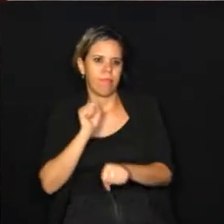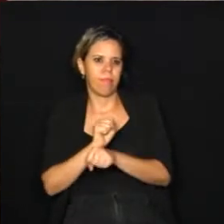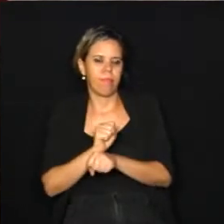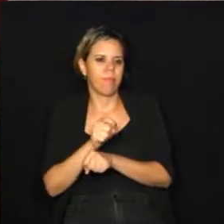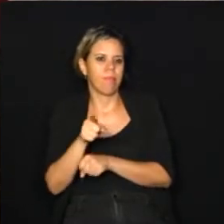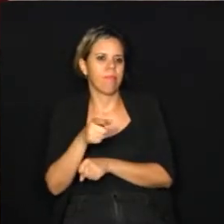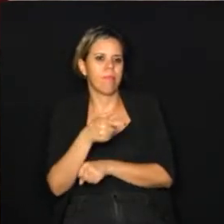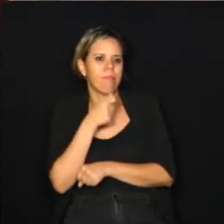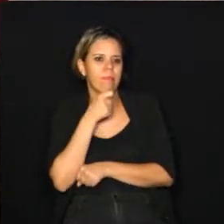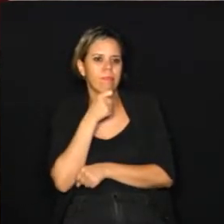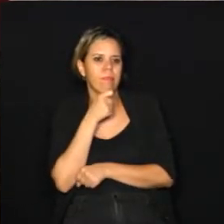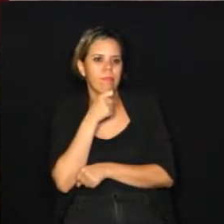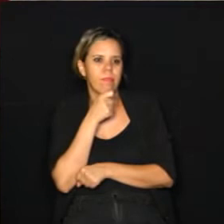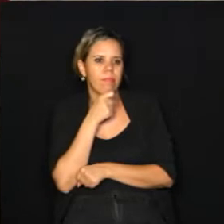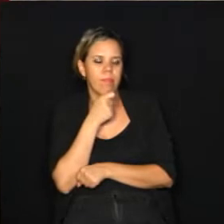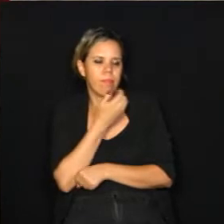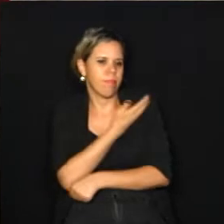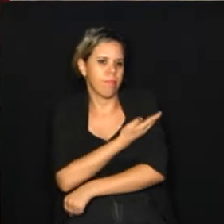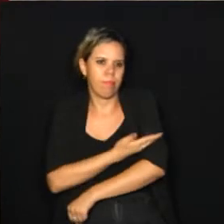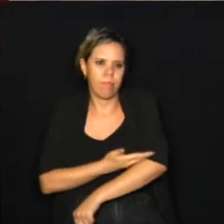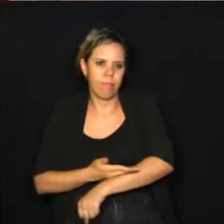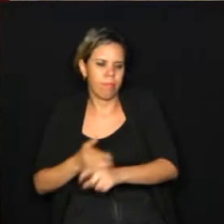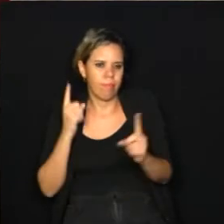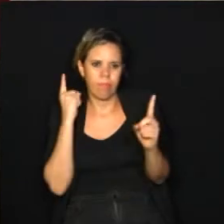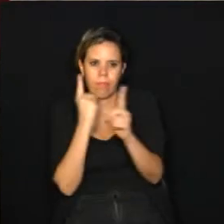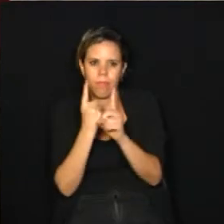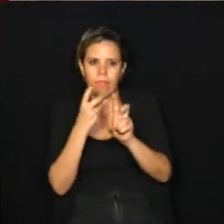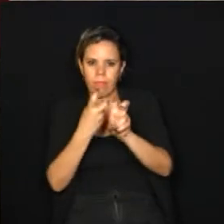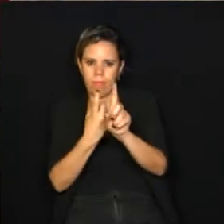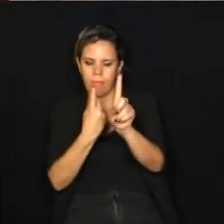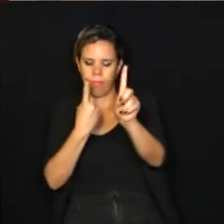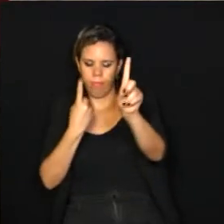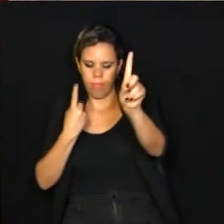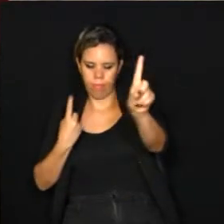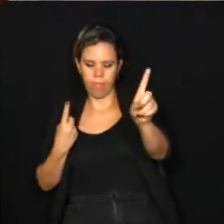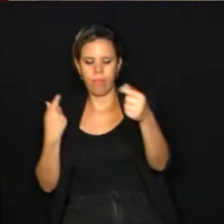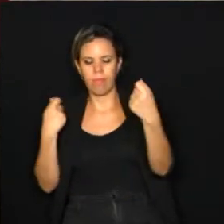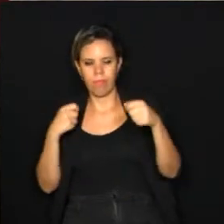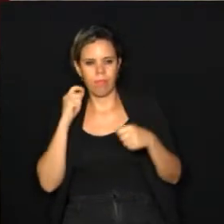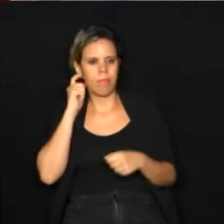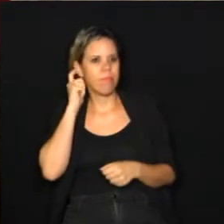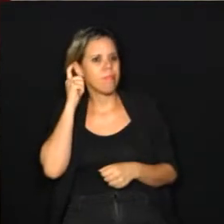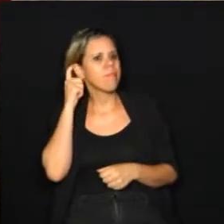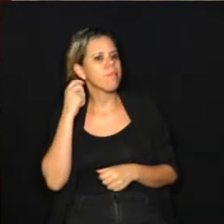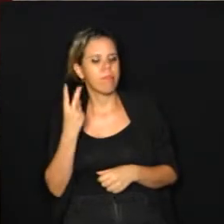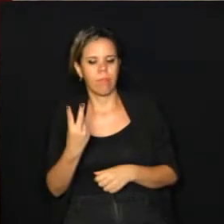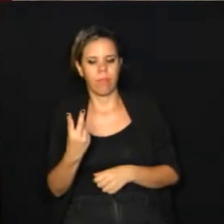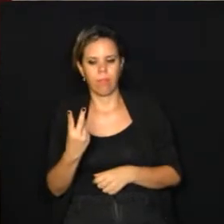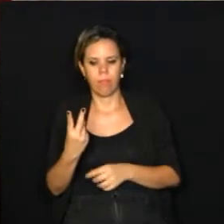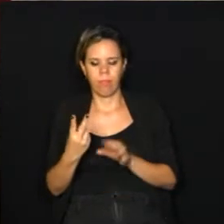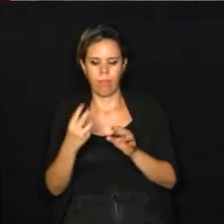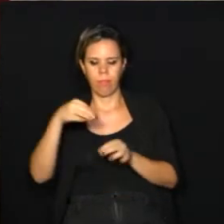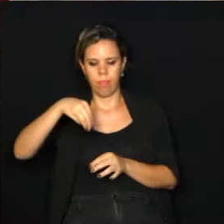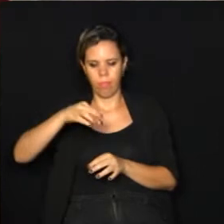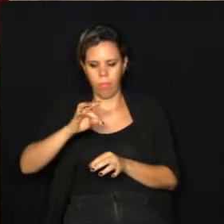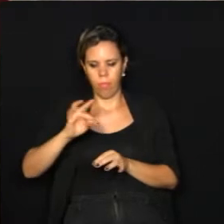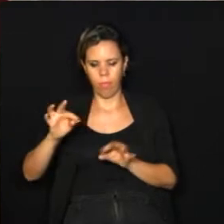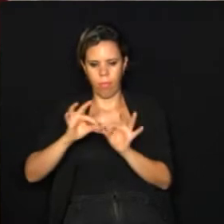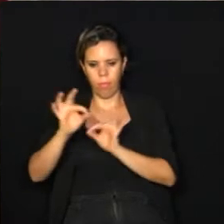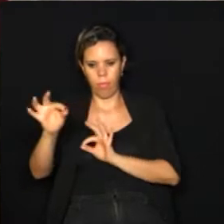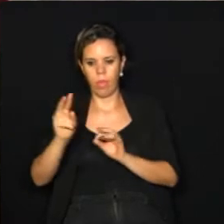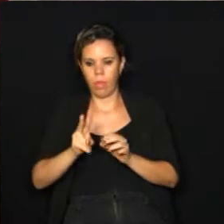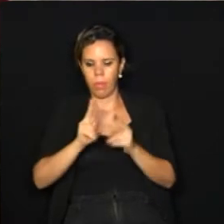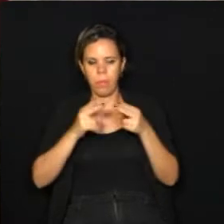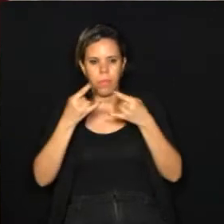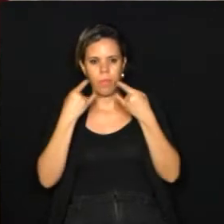você não está acostumado a encontrar, mantenha um distanciamento de pelo menos 2 metros e sempre utilizar a